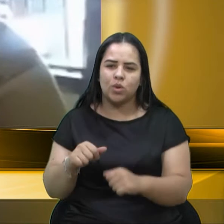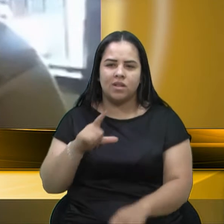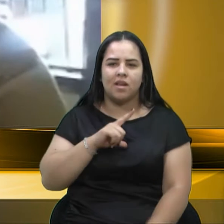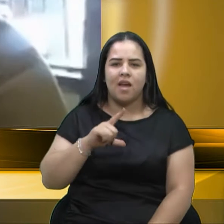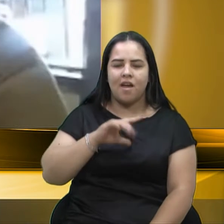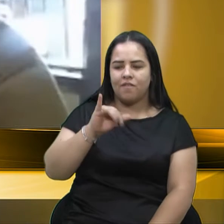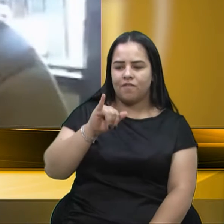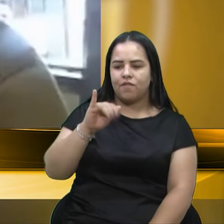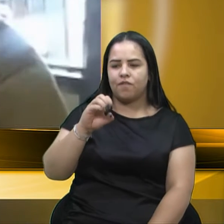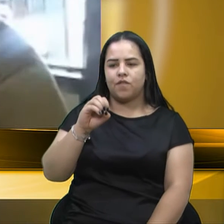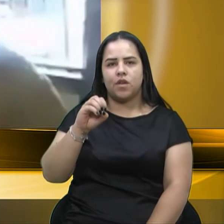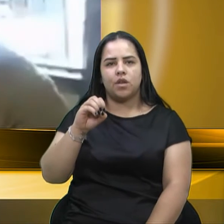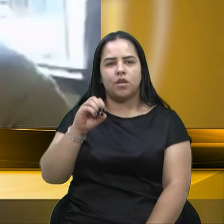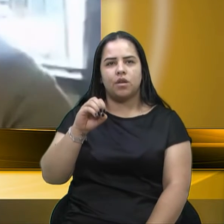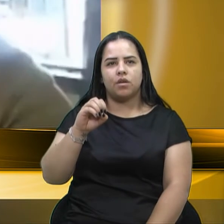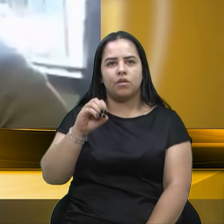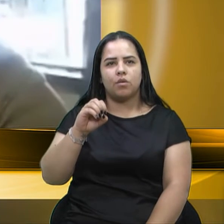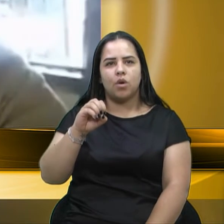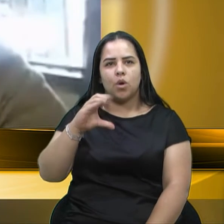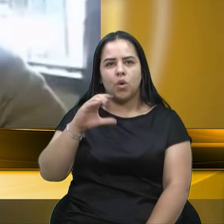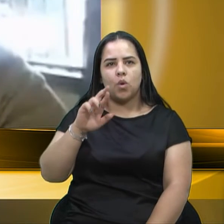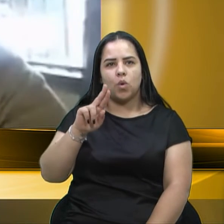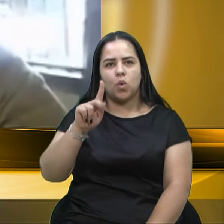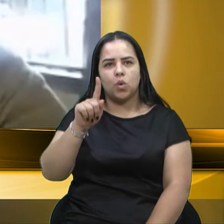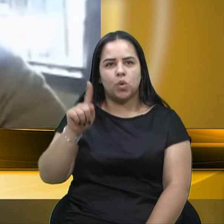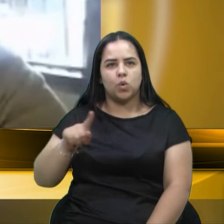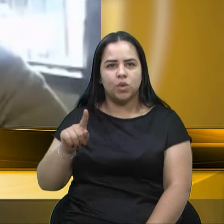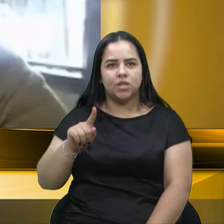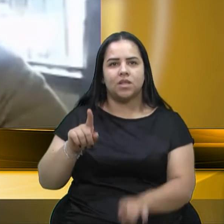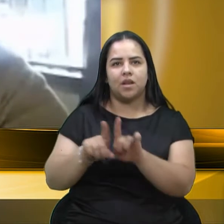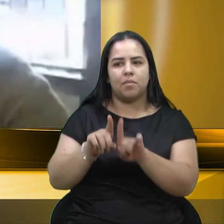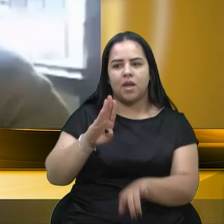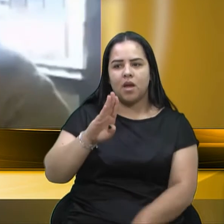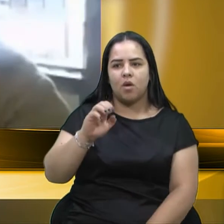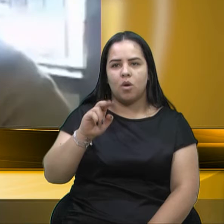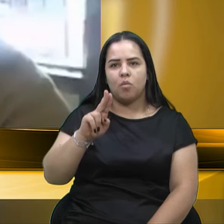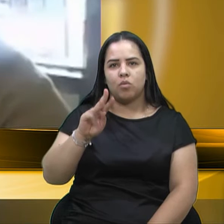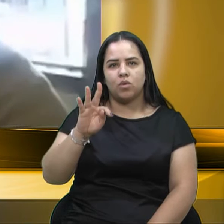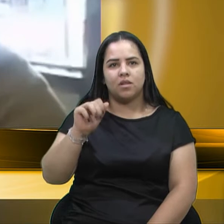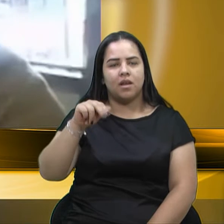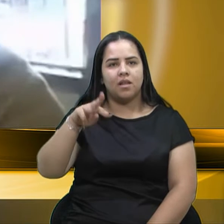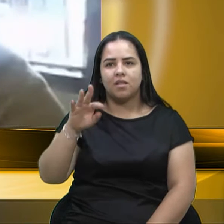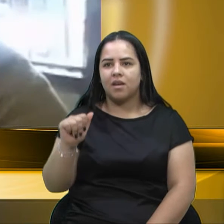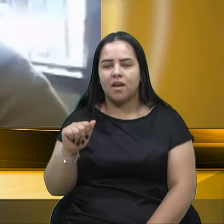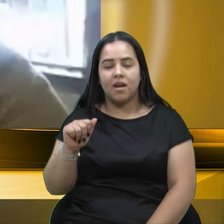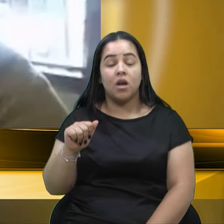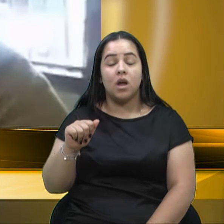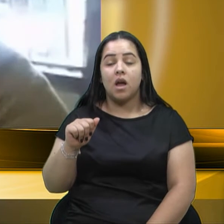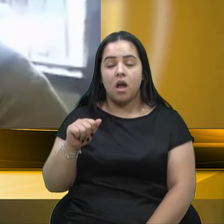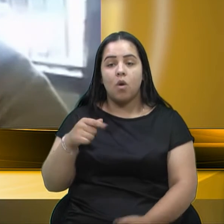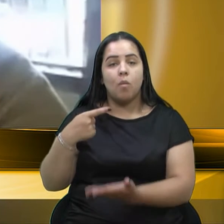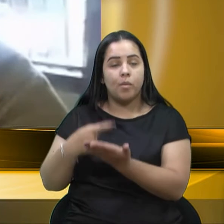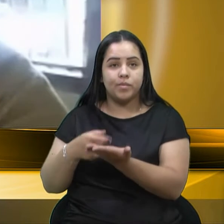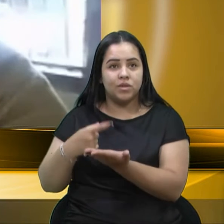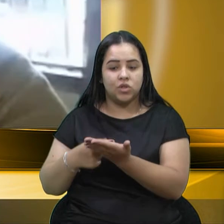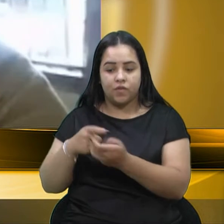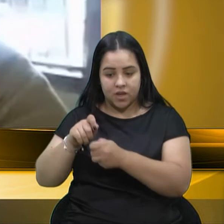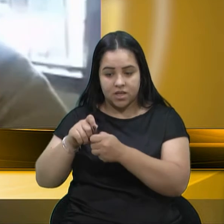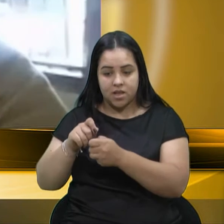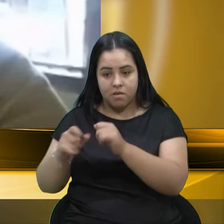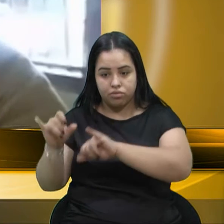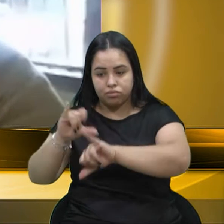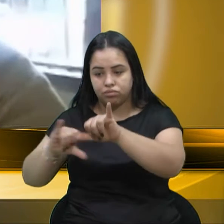eles assumiram o risco de fazer as vacinas sem ter o compromisso do governo federal de compra delas. Porque ainda no